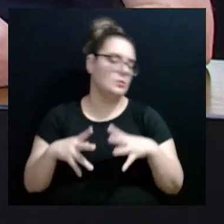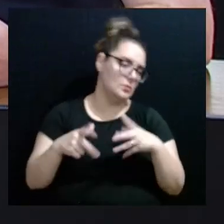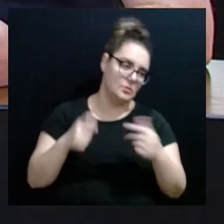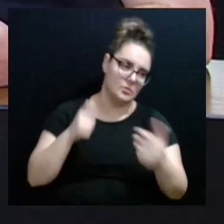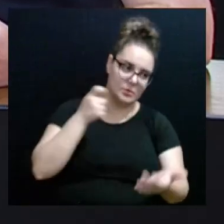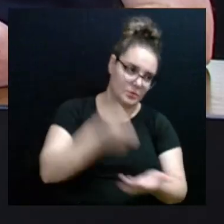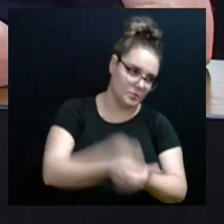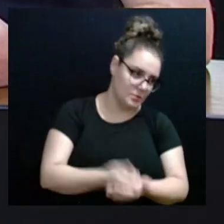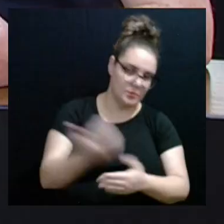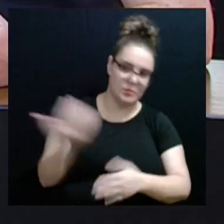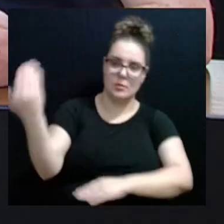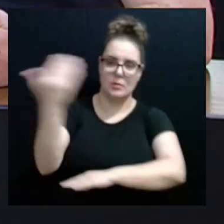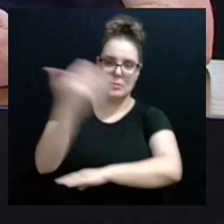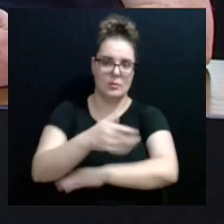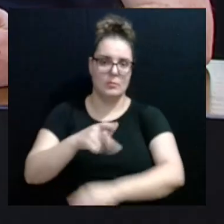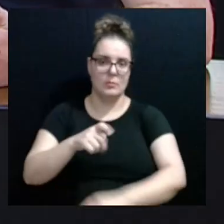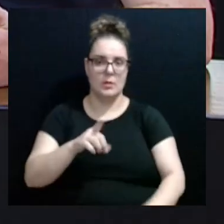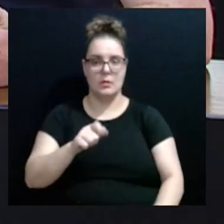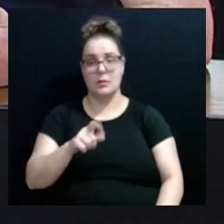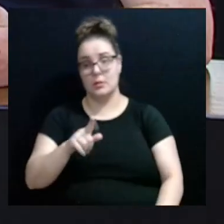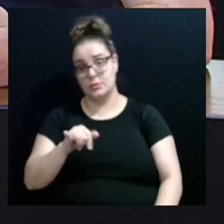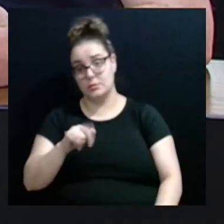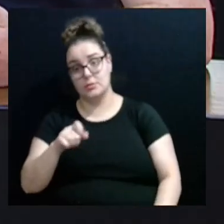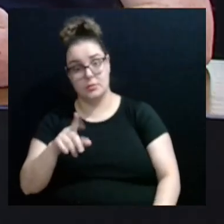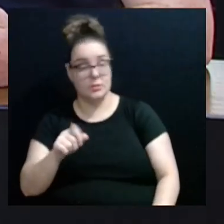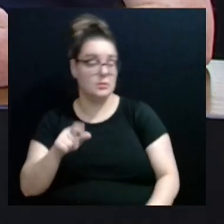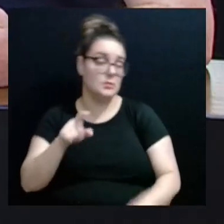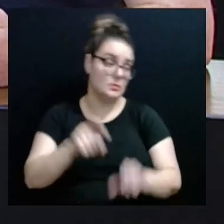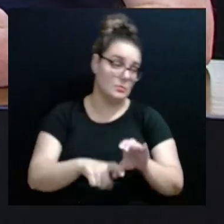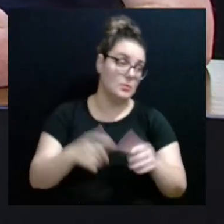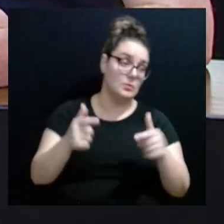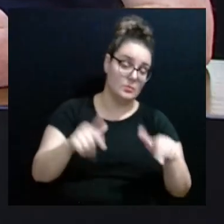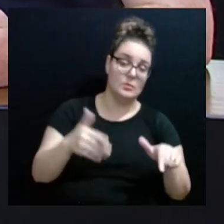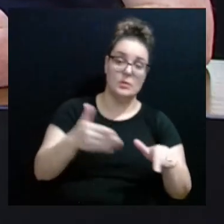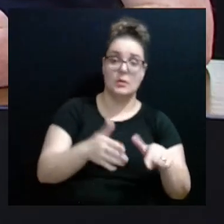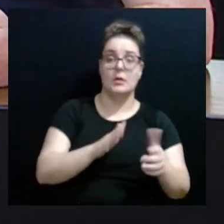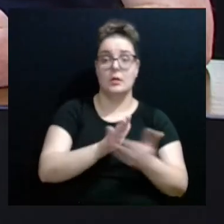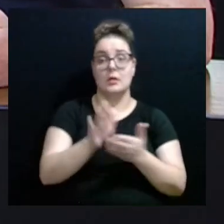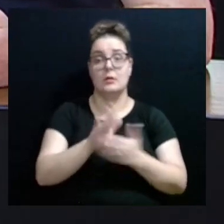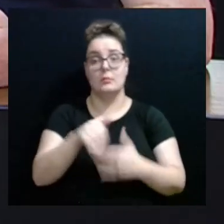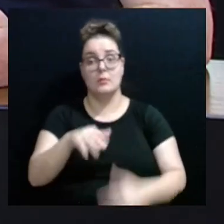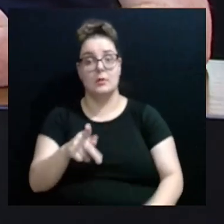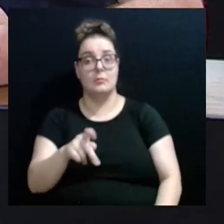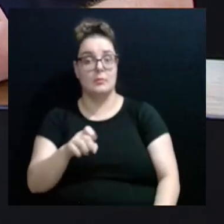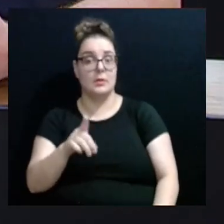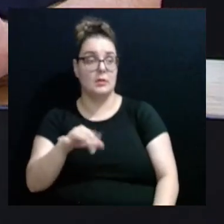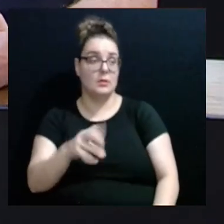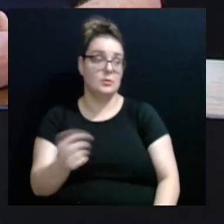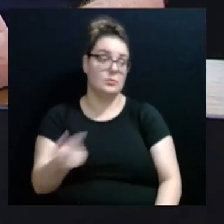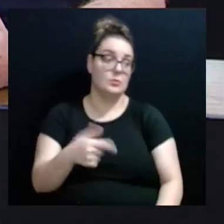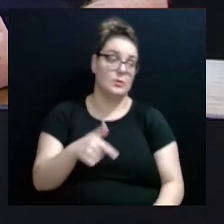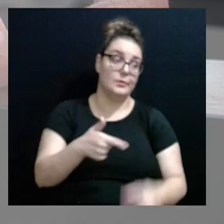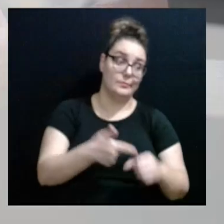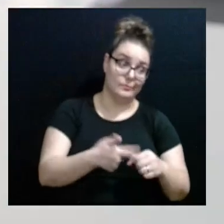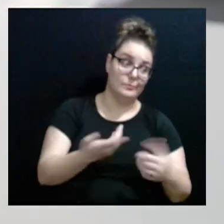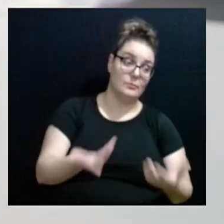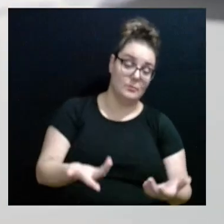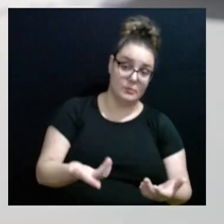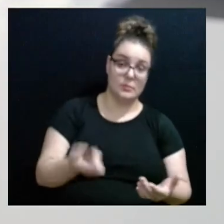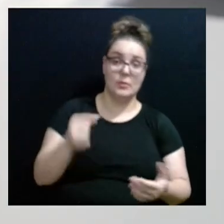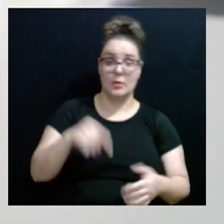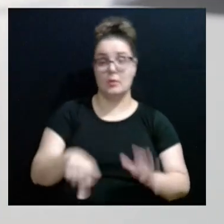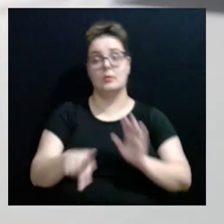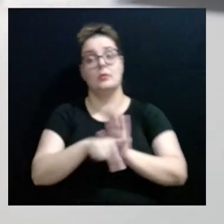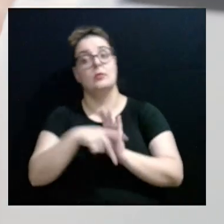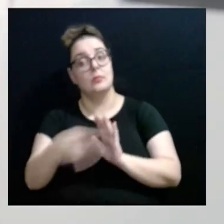Então, muitas vezes, dependendo da onde você vai, você gasta mais em pedágio do que em combustível. E isso tem que fazer parte dessa conta,